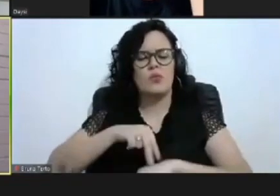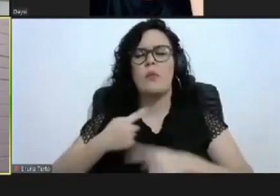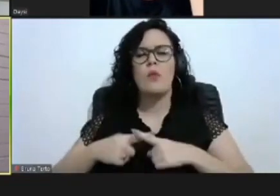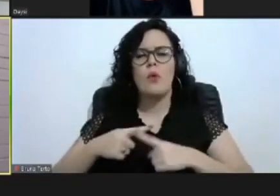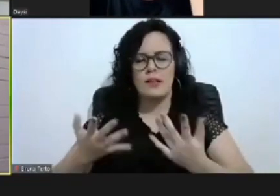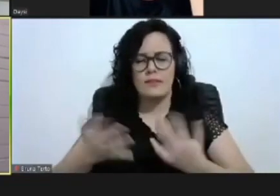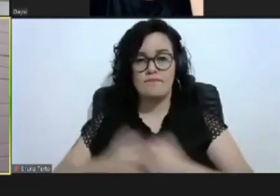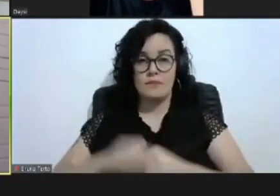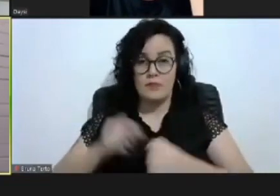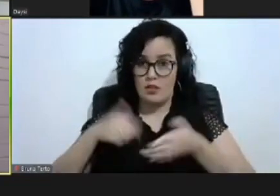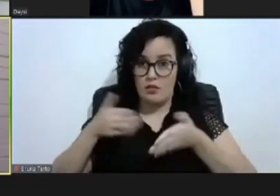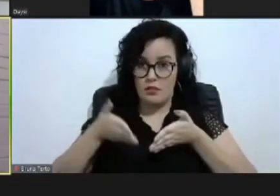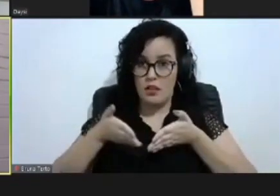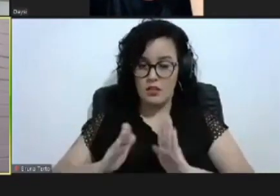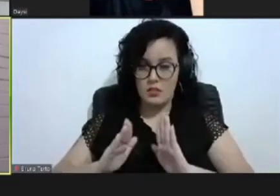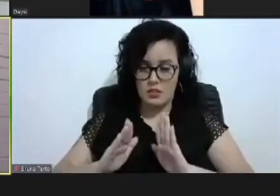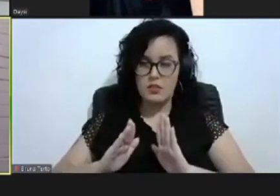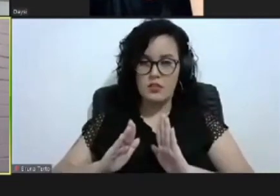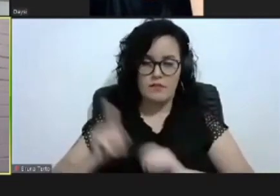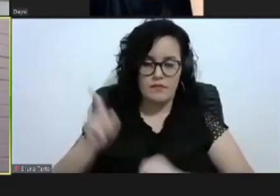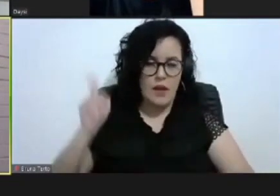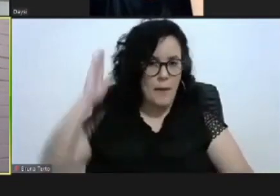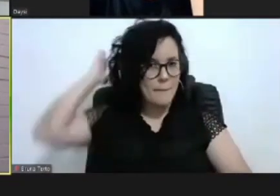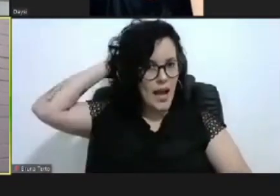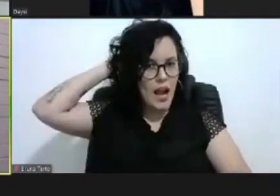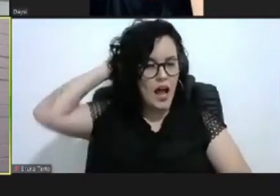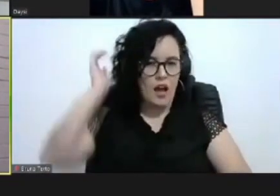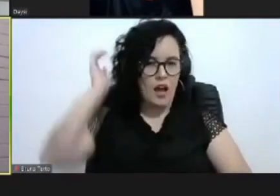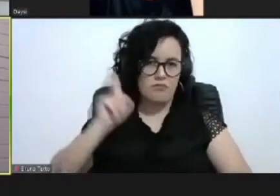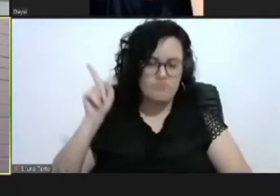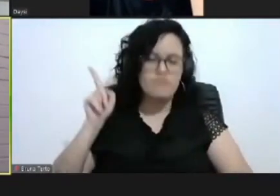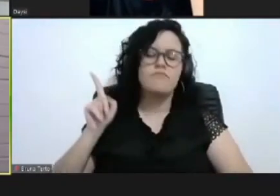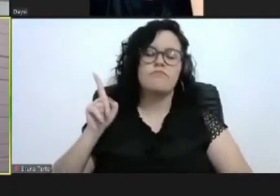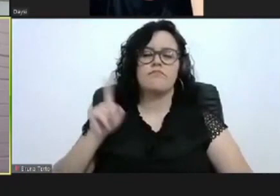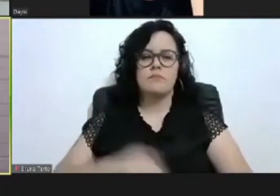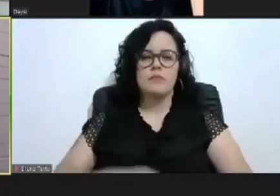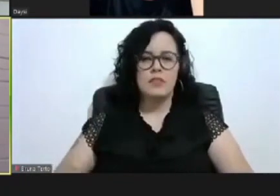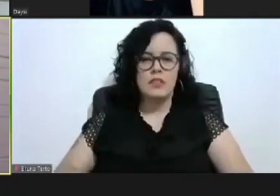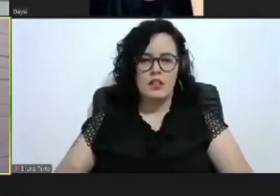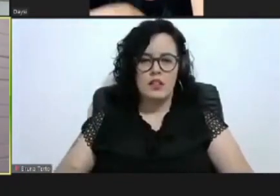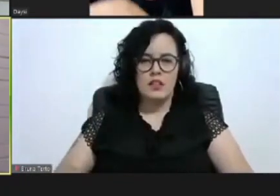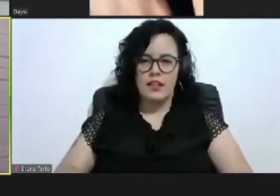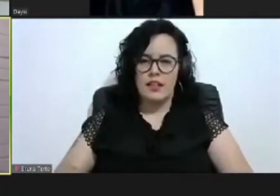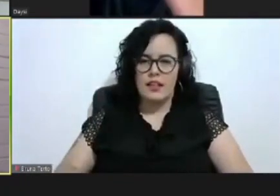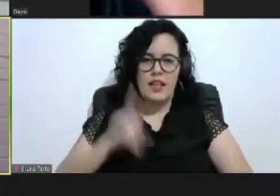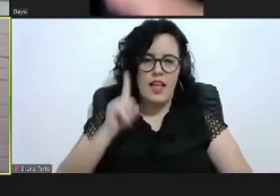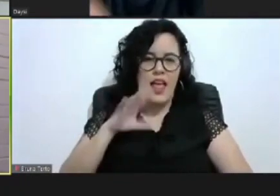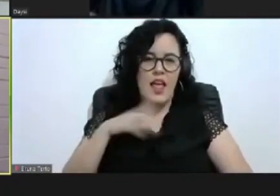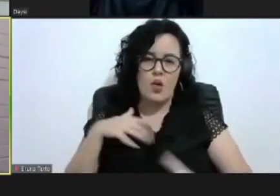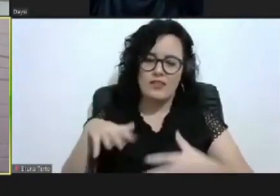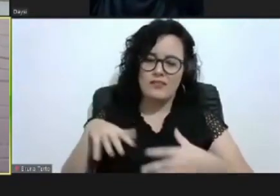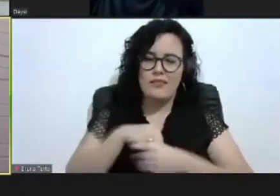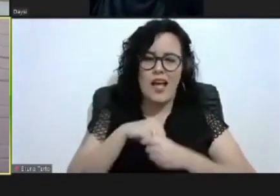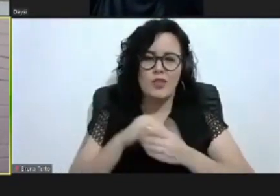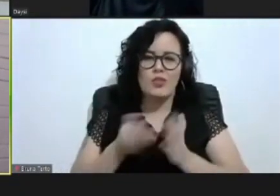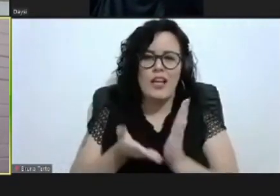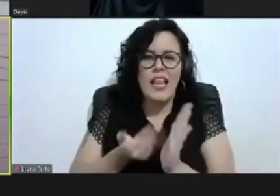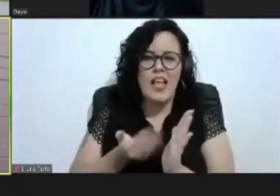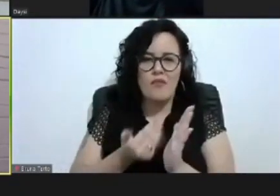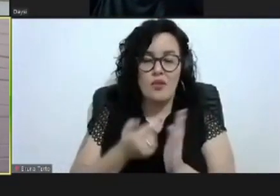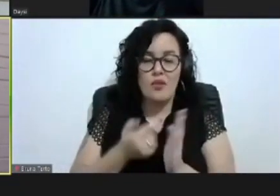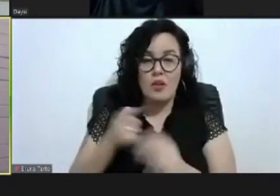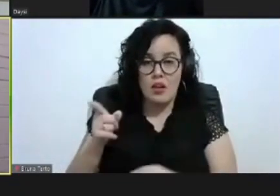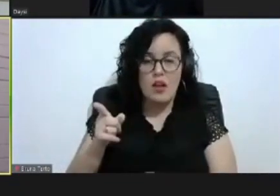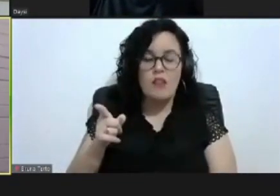nasci em Belém do Pará, nasci em meio, praticamente dentro de uma livraria. Meu pai era um dirigente comunista